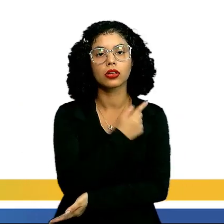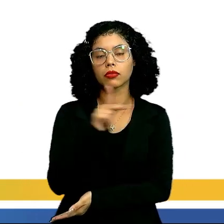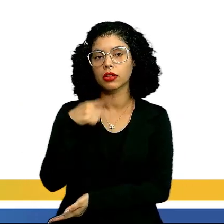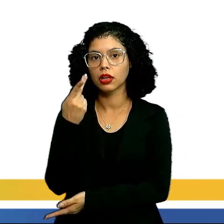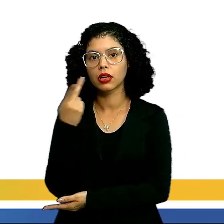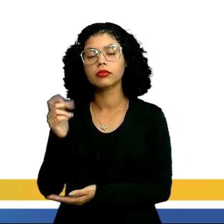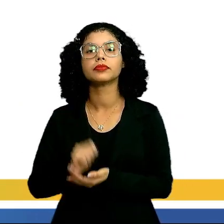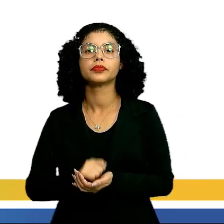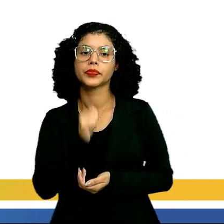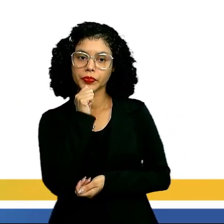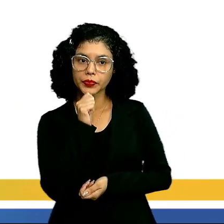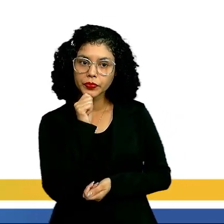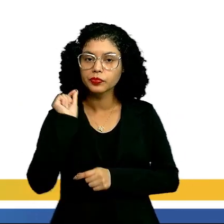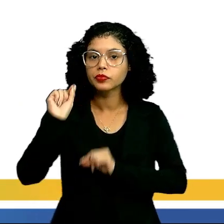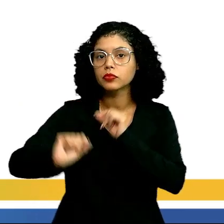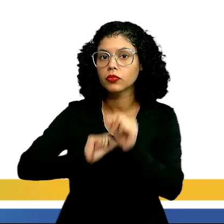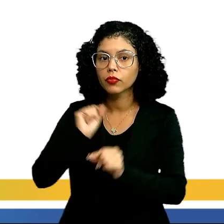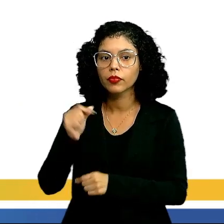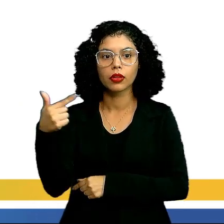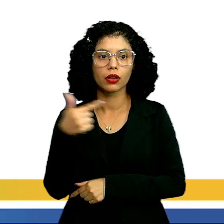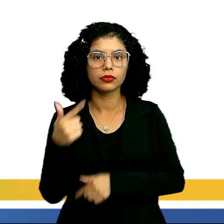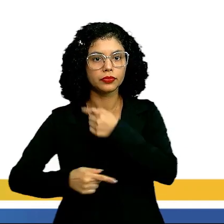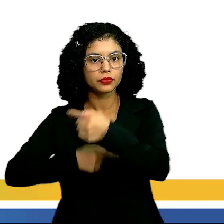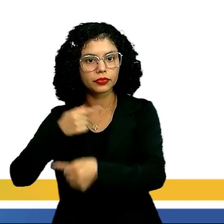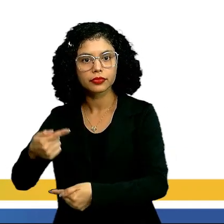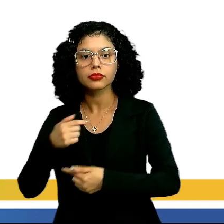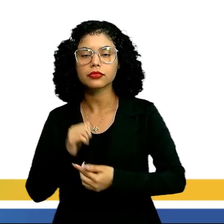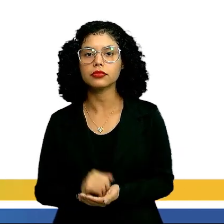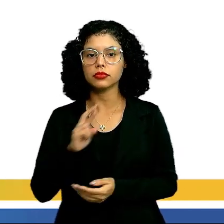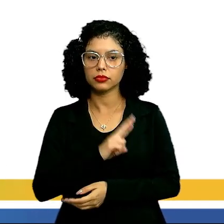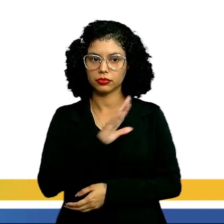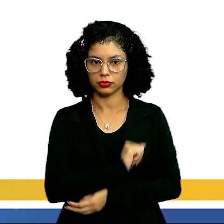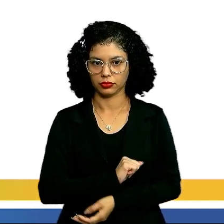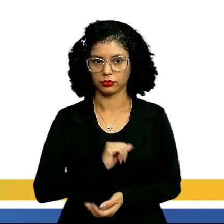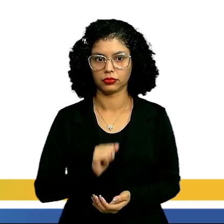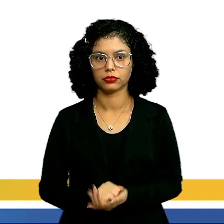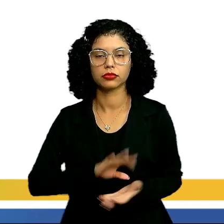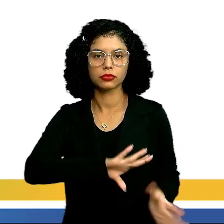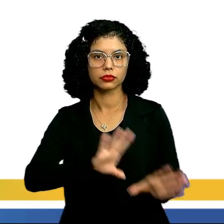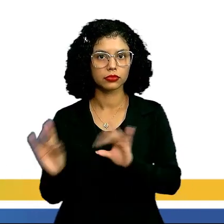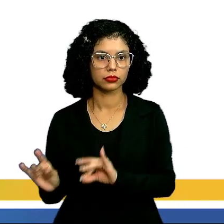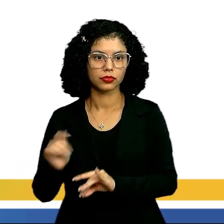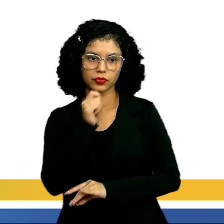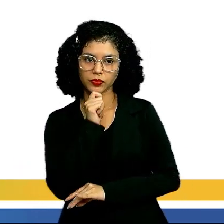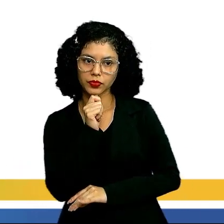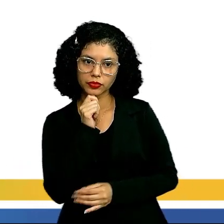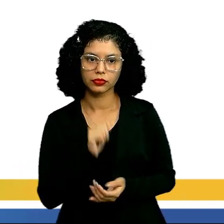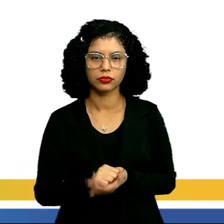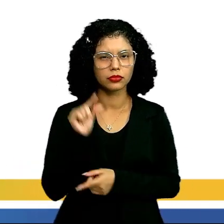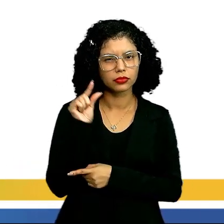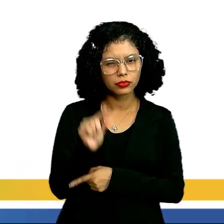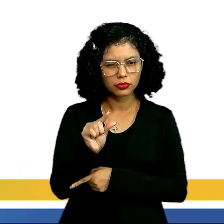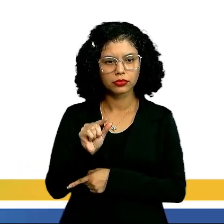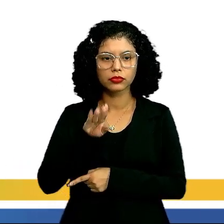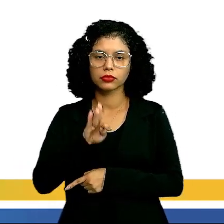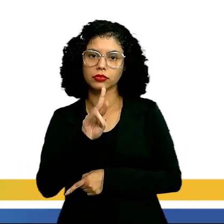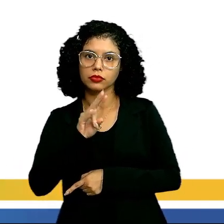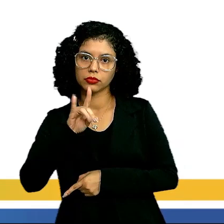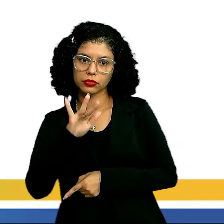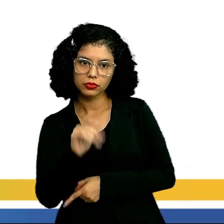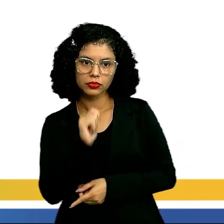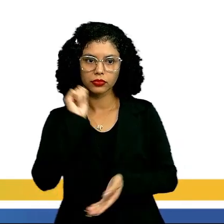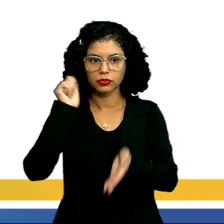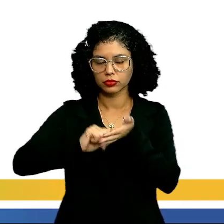falaremos posteriormente do que foi a segunda geração do romantismo, mas antes traremos aqui uma breve biografia